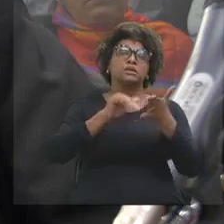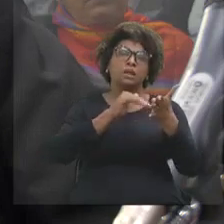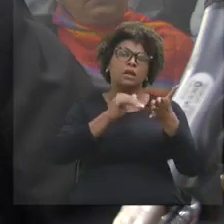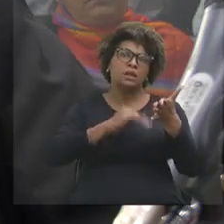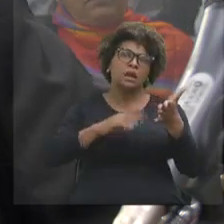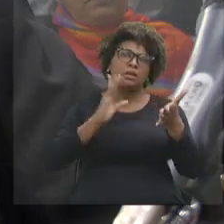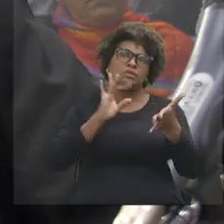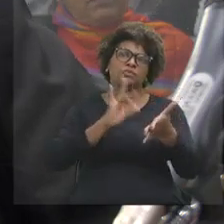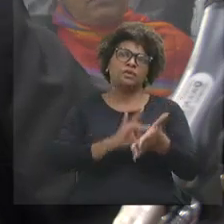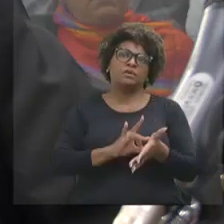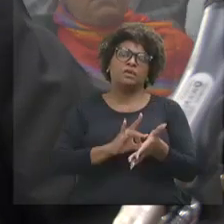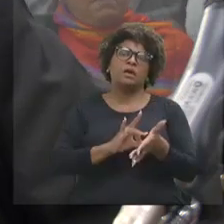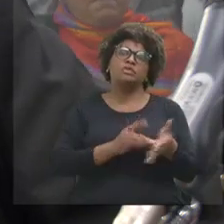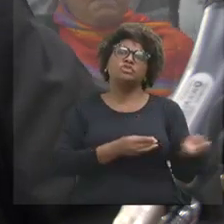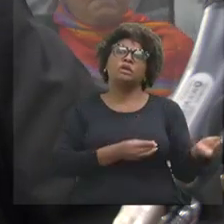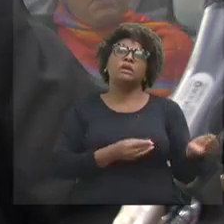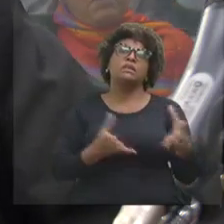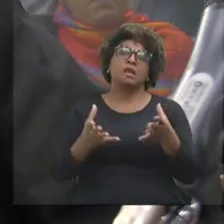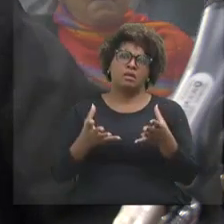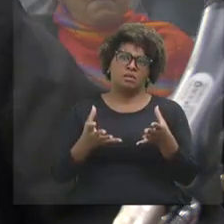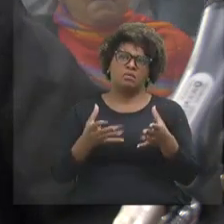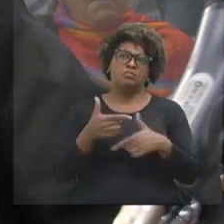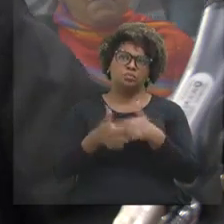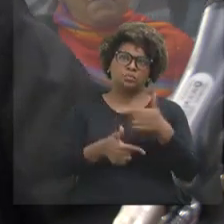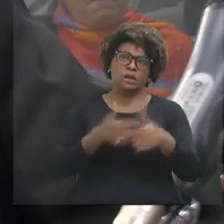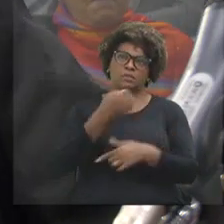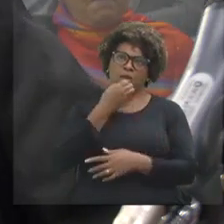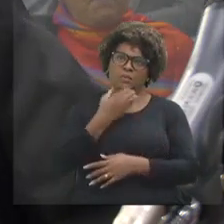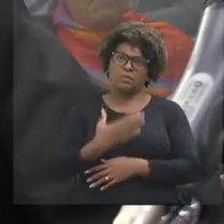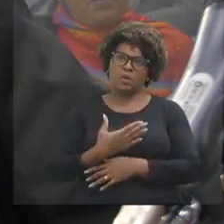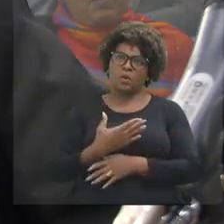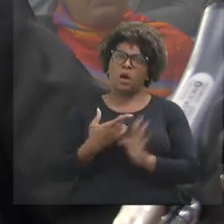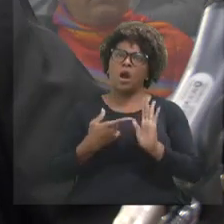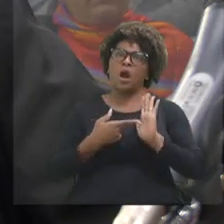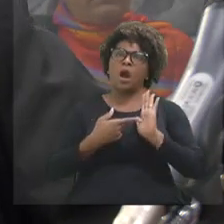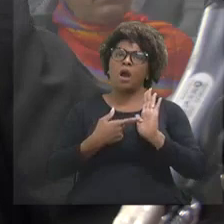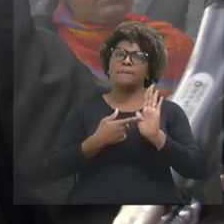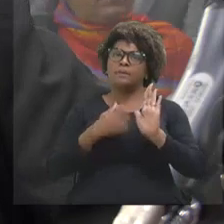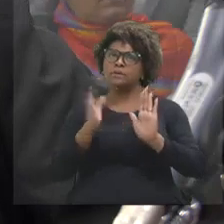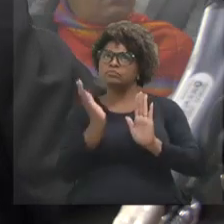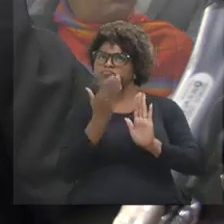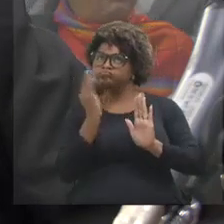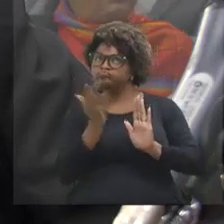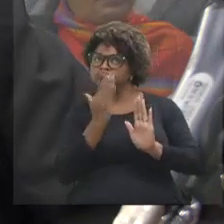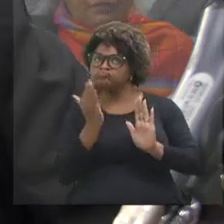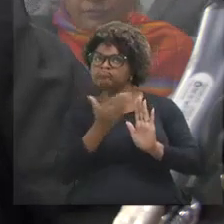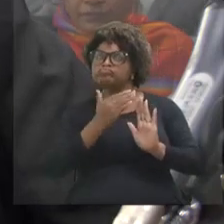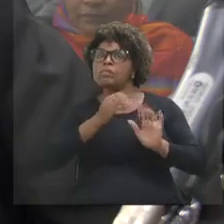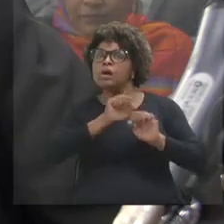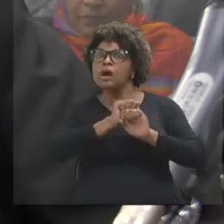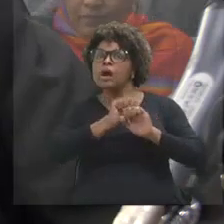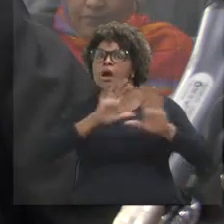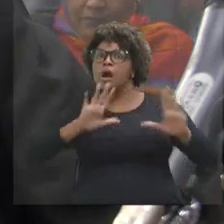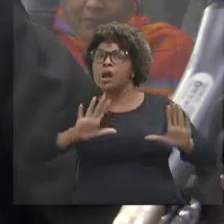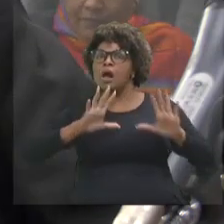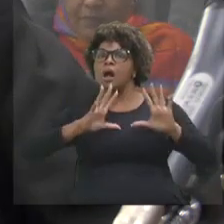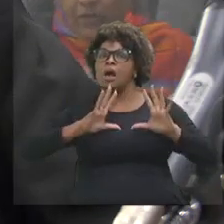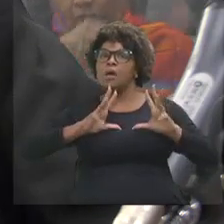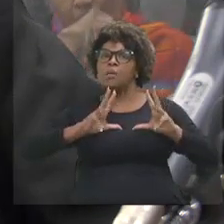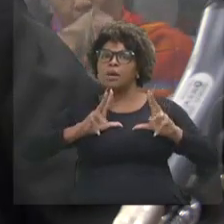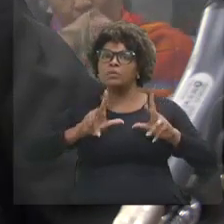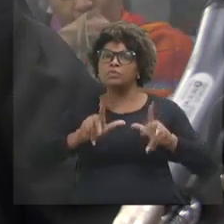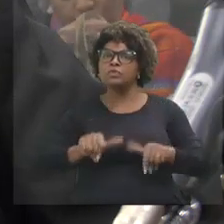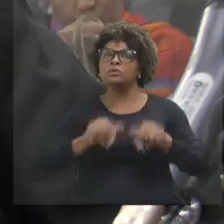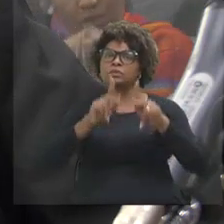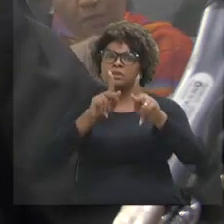e que entregue o produto então na apresentação dele foi muito clara para todos os deputados para os membros aqui da comissão de saúde